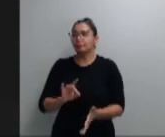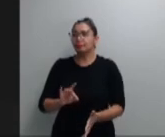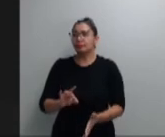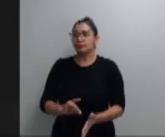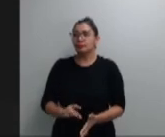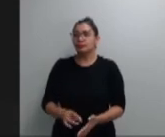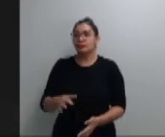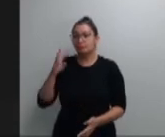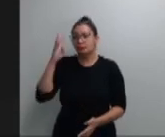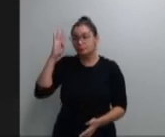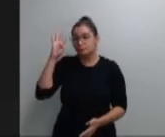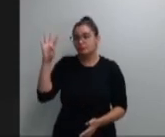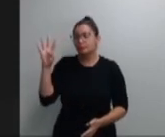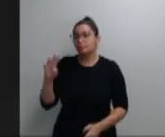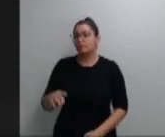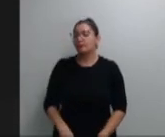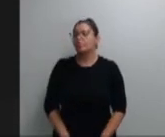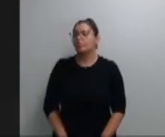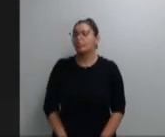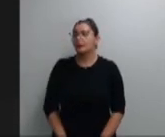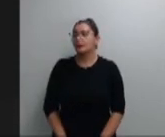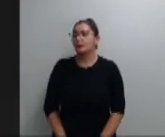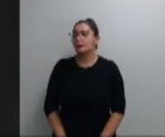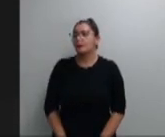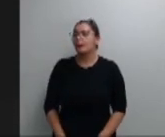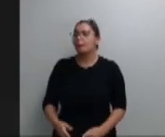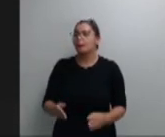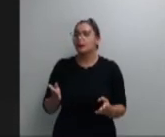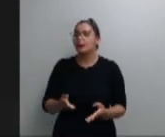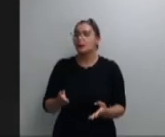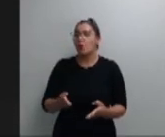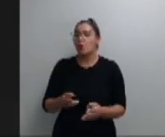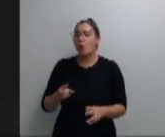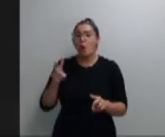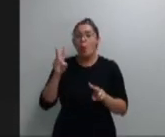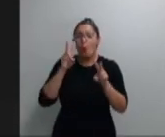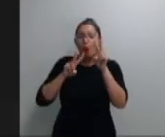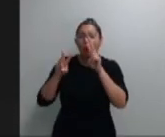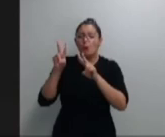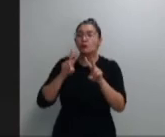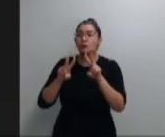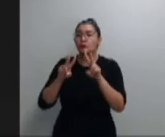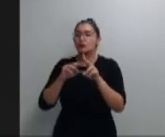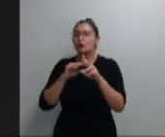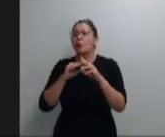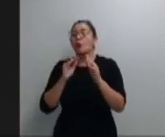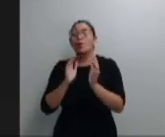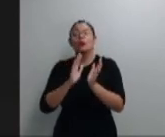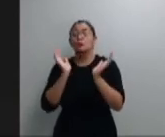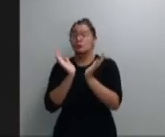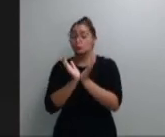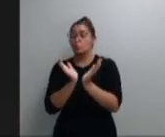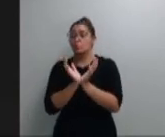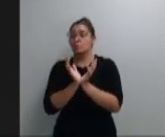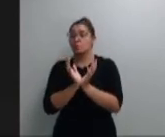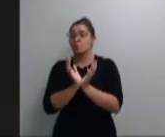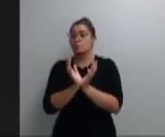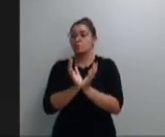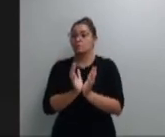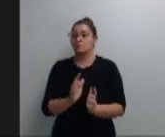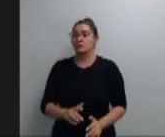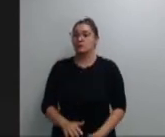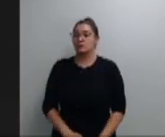eu agradeço passa a ser agora a vista coletiva já que se trata do segundo pedido de vista fica o